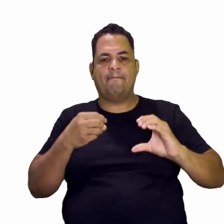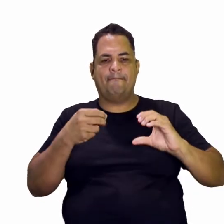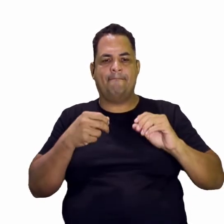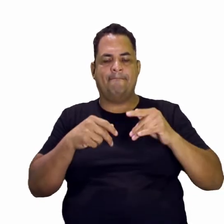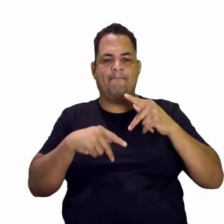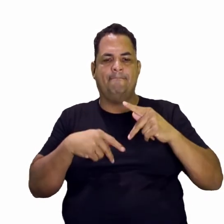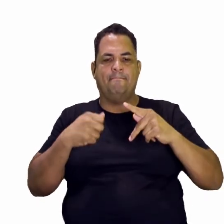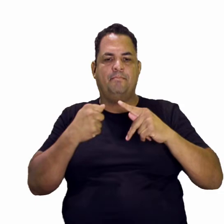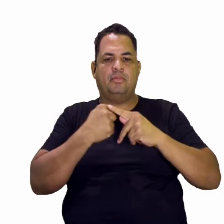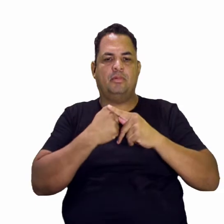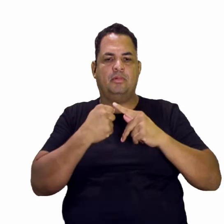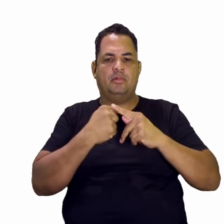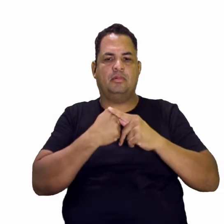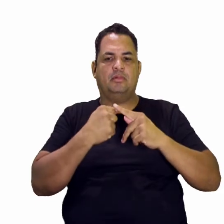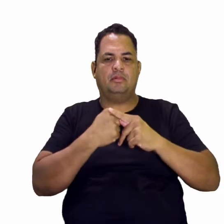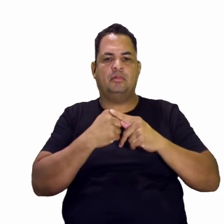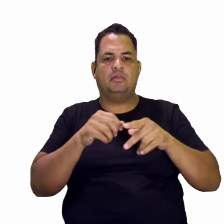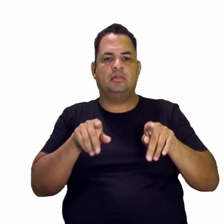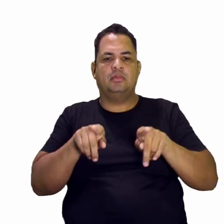protozoários, que são protistas